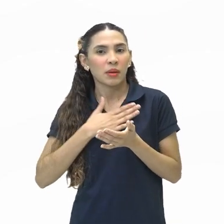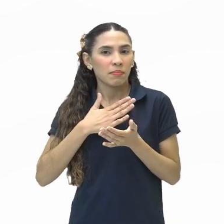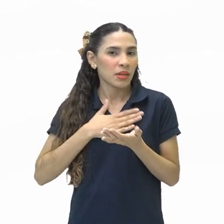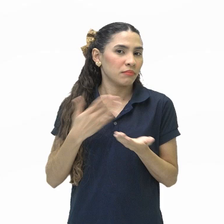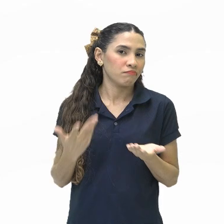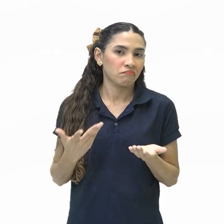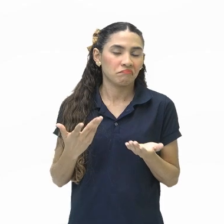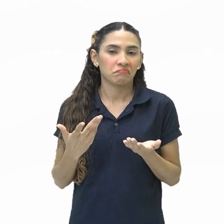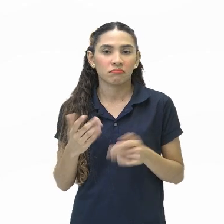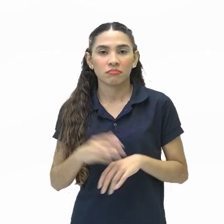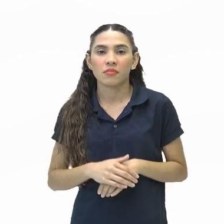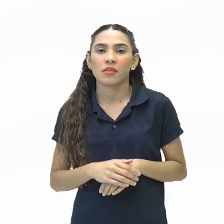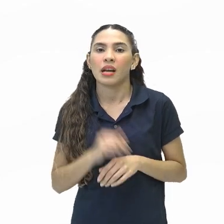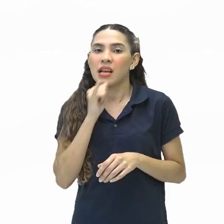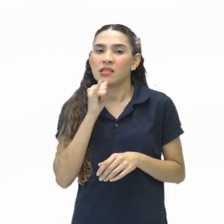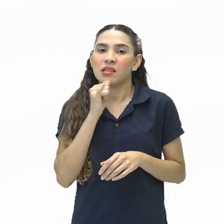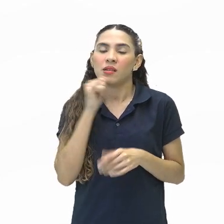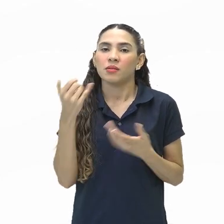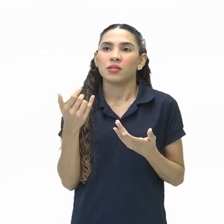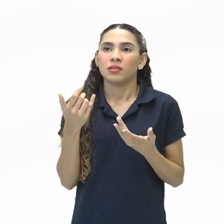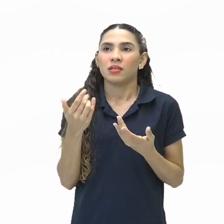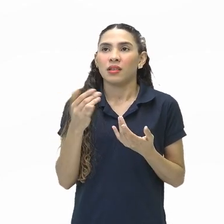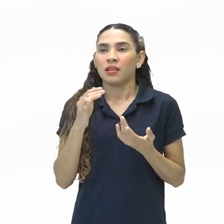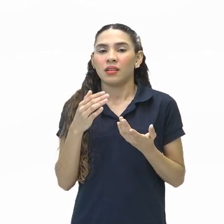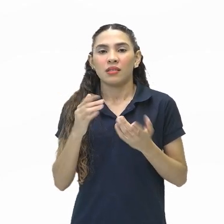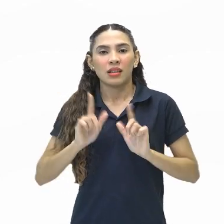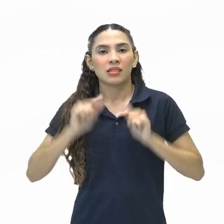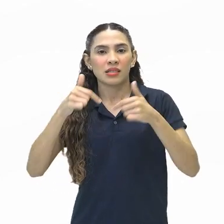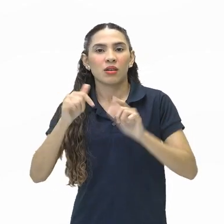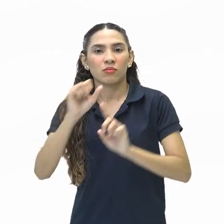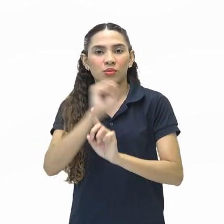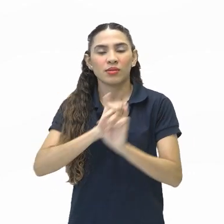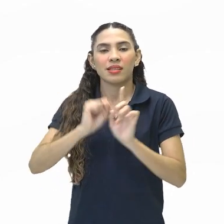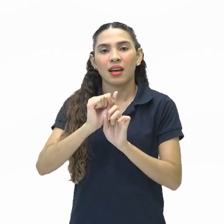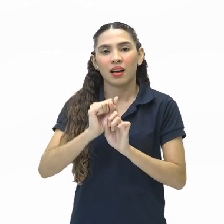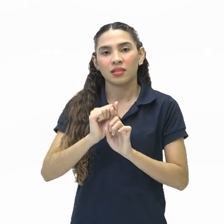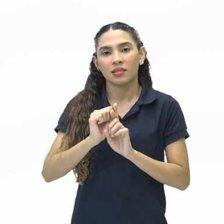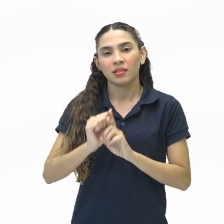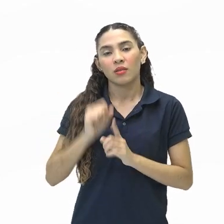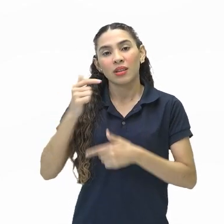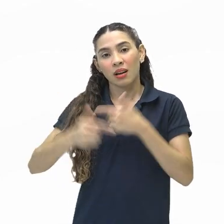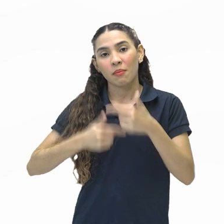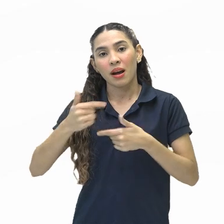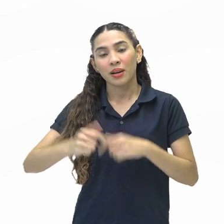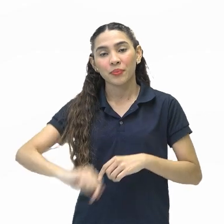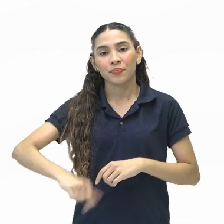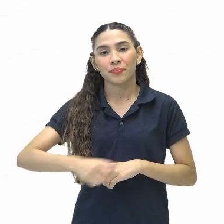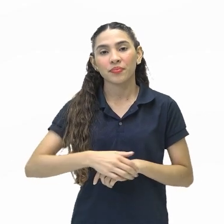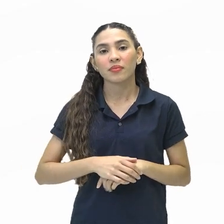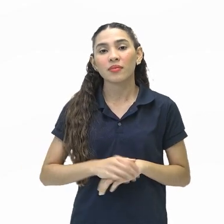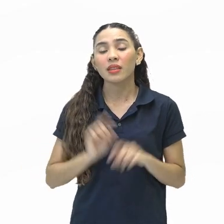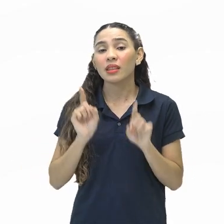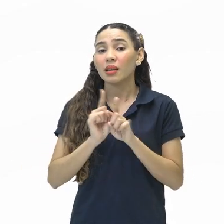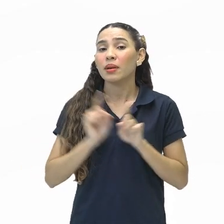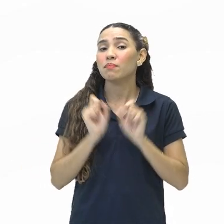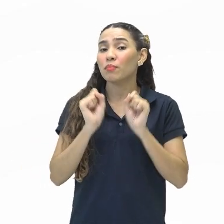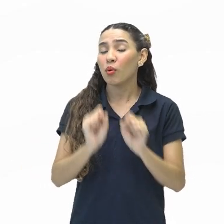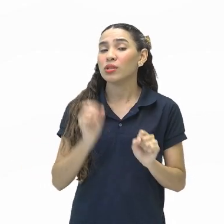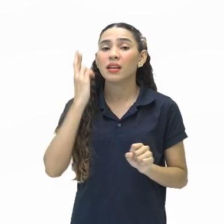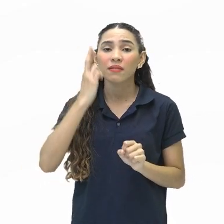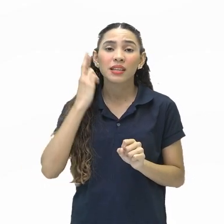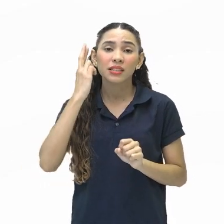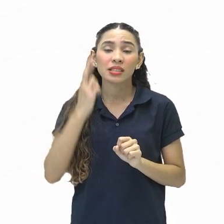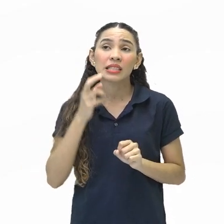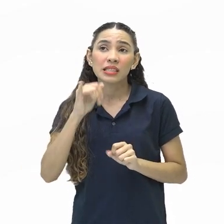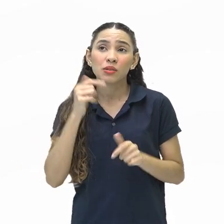mim, enquanto colocando a serviço da sociedade esse trabalho. Ela pode também refletir sobre